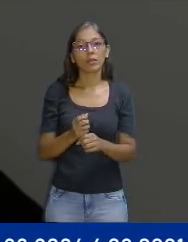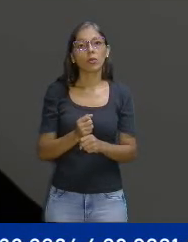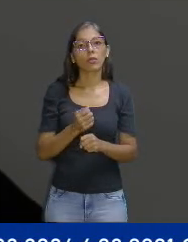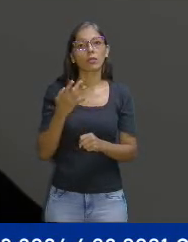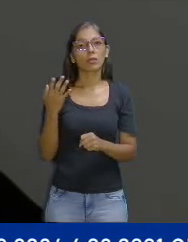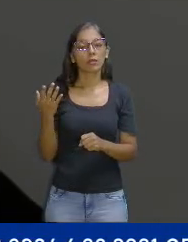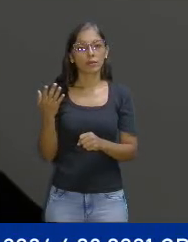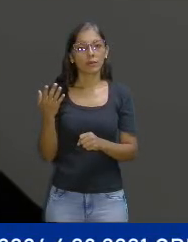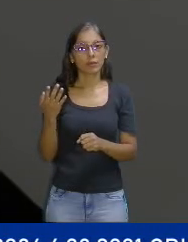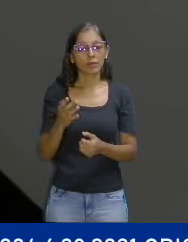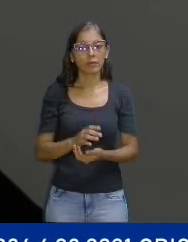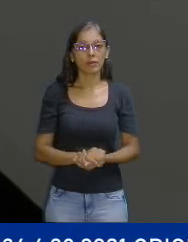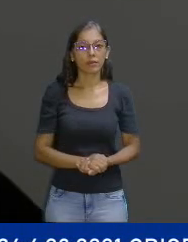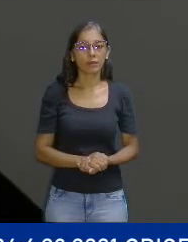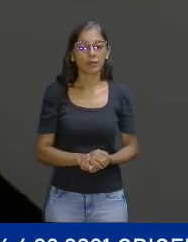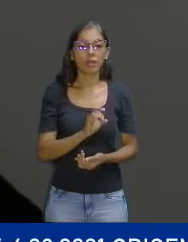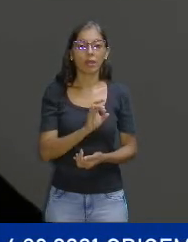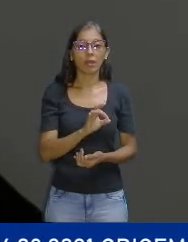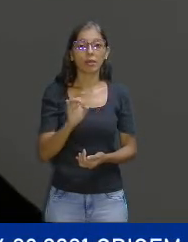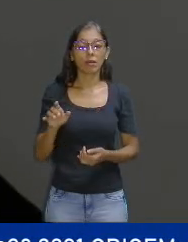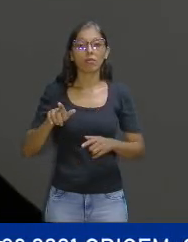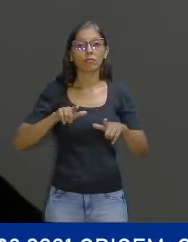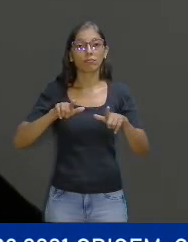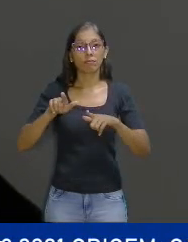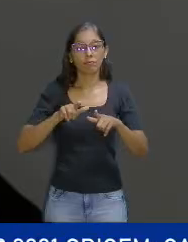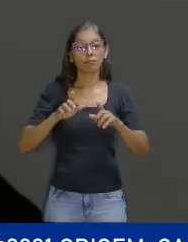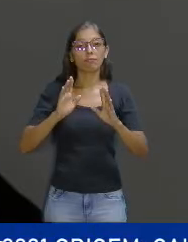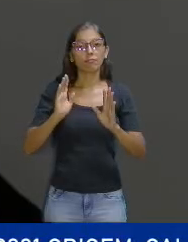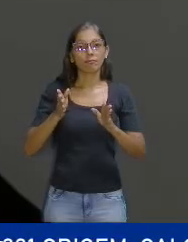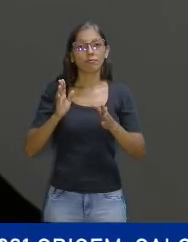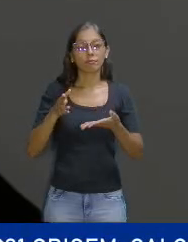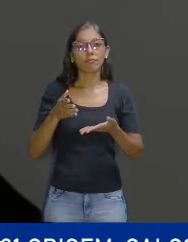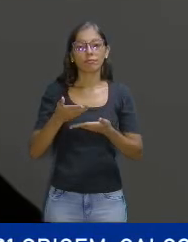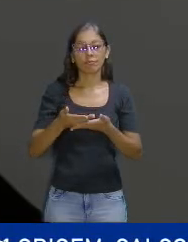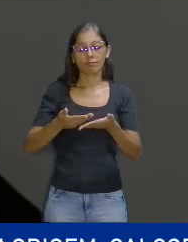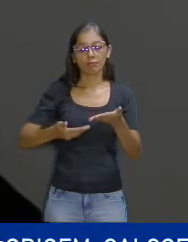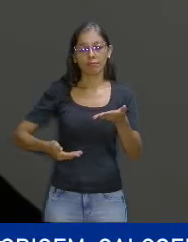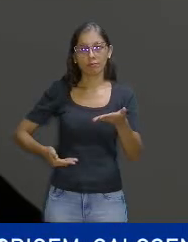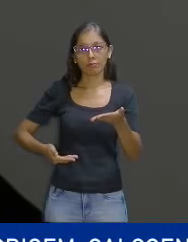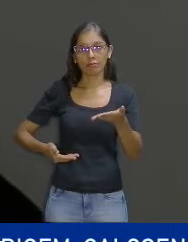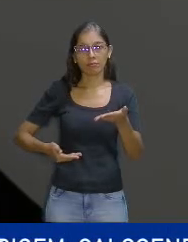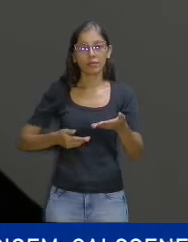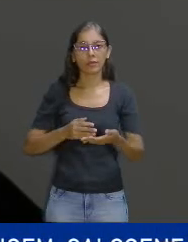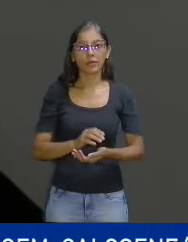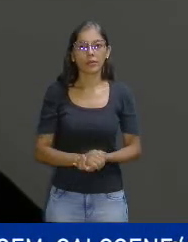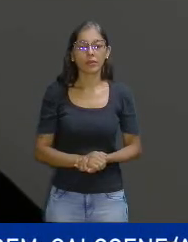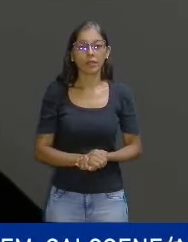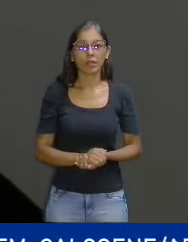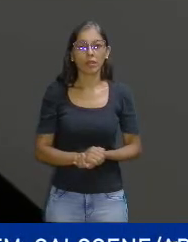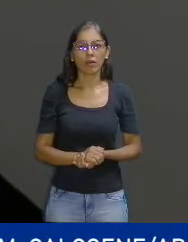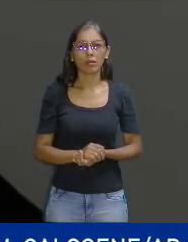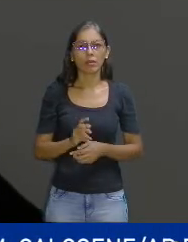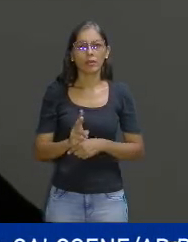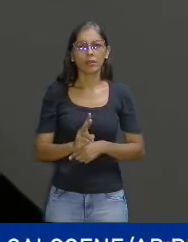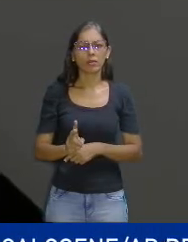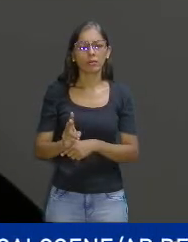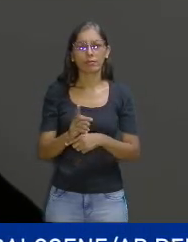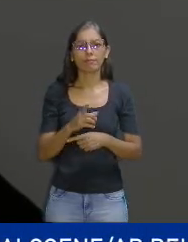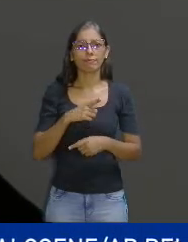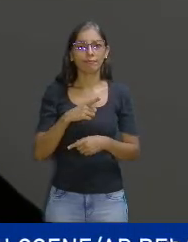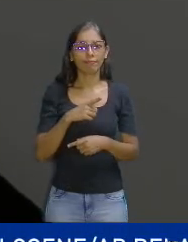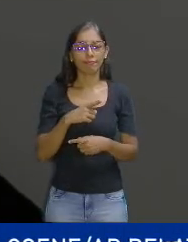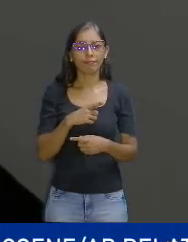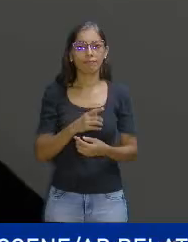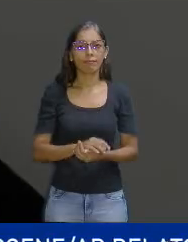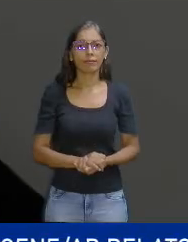ainda que a descrição das tarefas está especificada nas notas fiscais apresentadas tempestivamente na prestação de